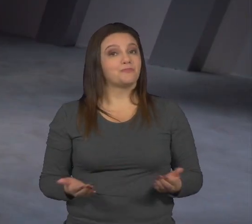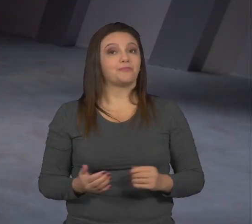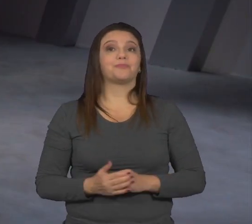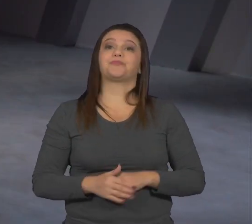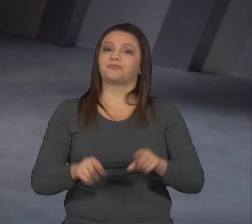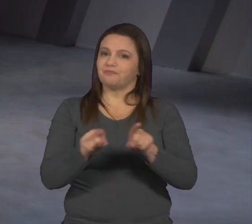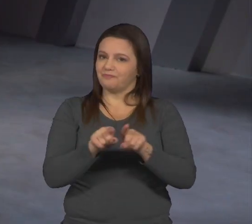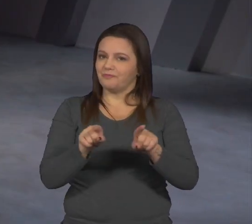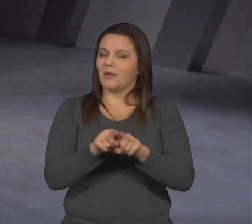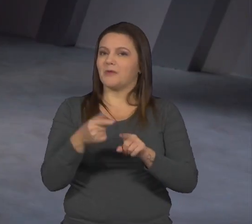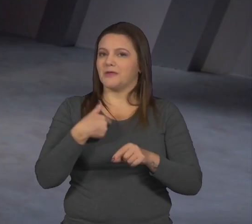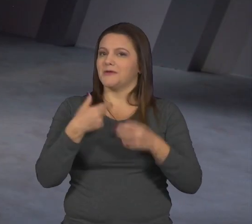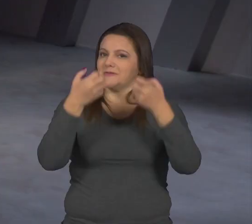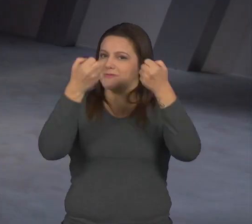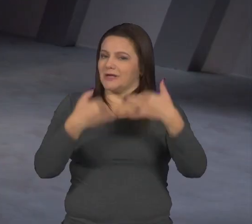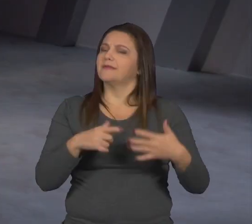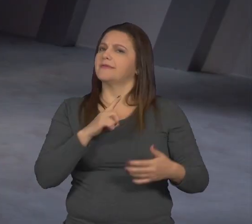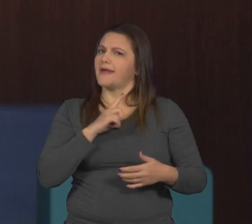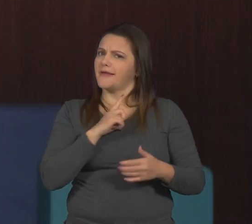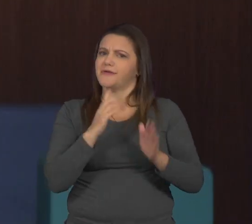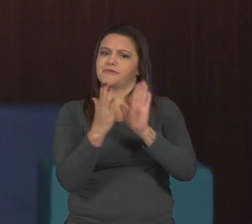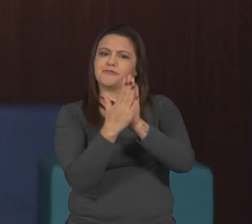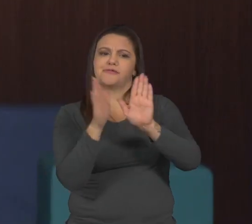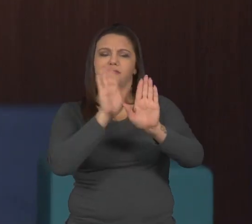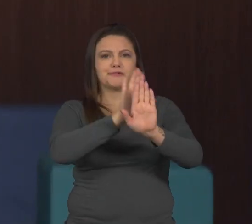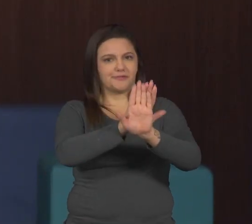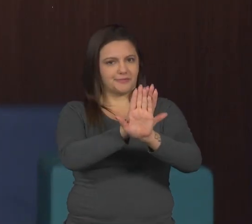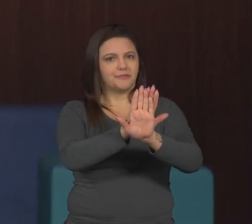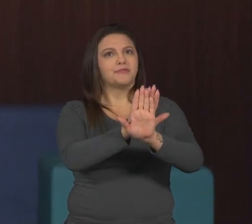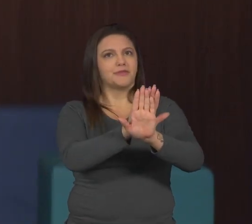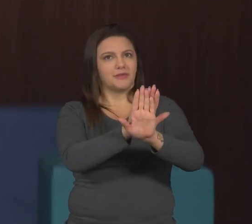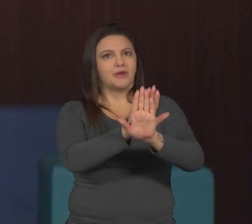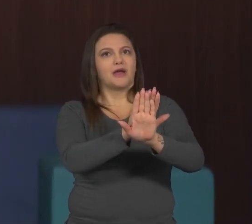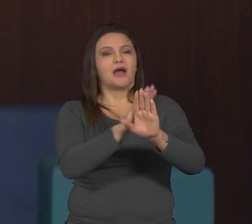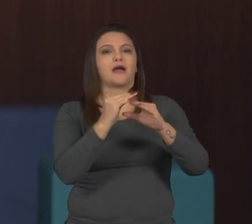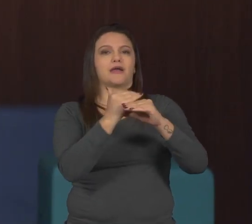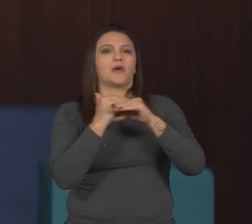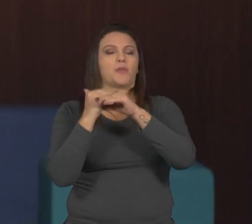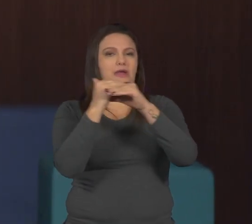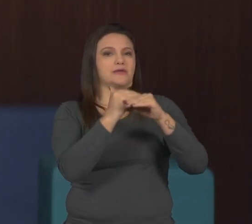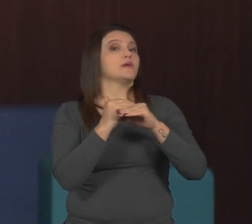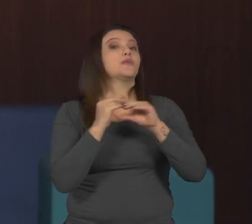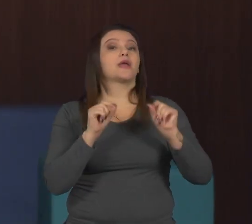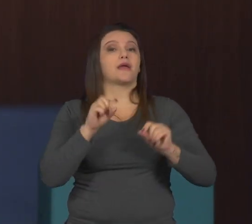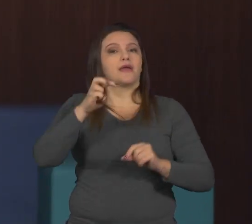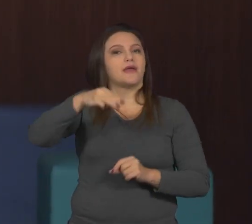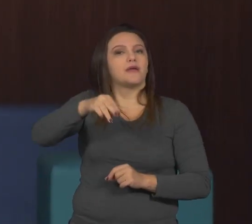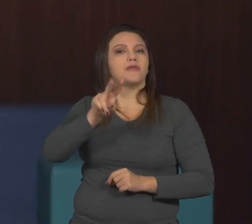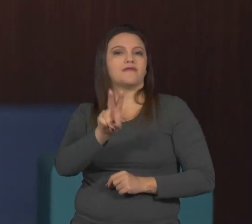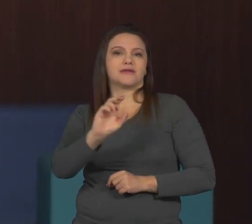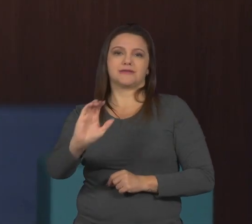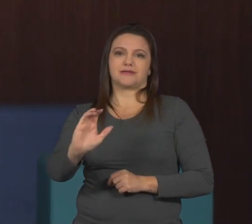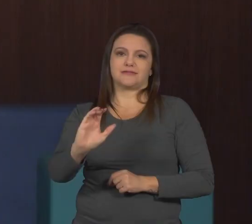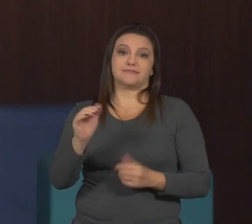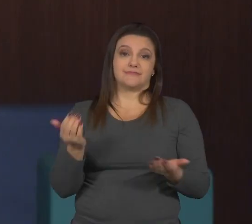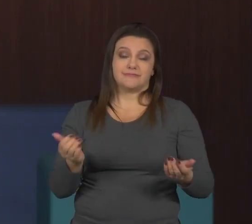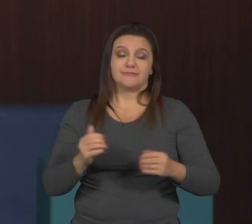Inclusive, eu vou mencionar aqui que existe um framework que é o MVC, para o padrão MVC, né? Provavelmente